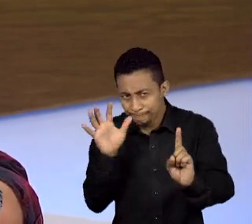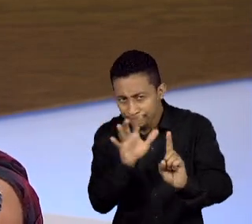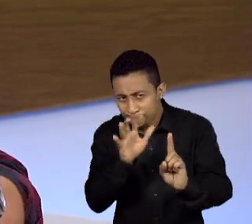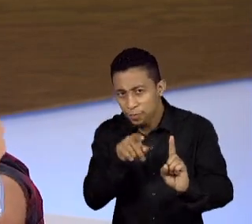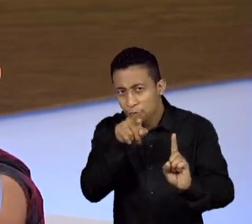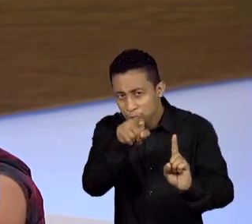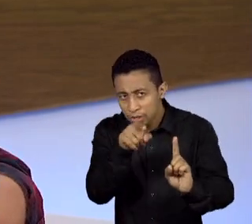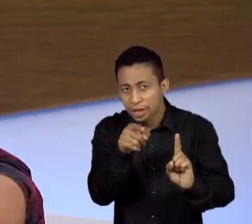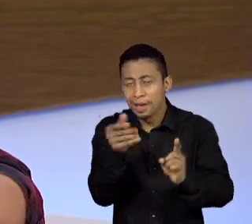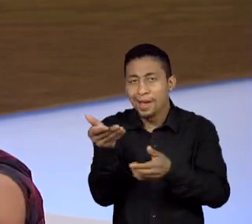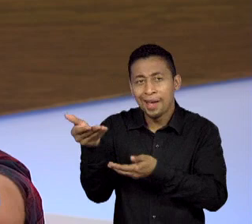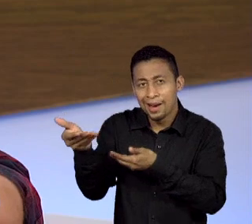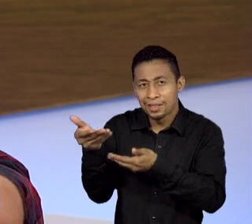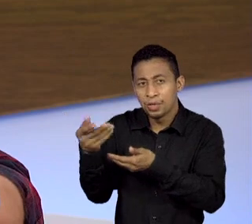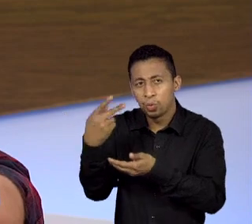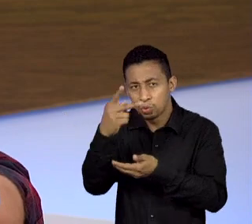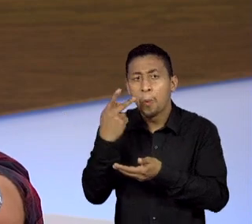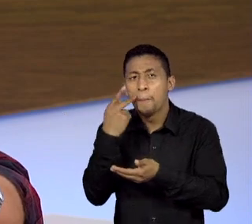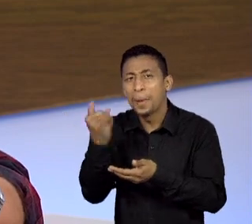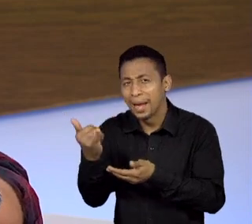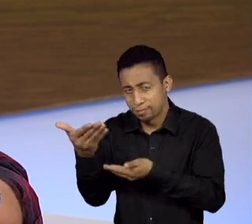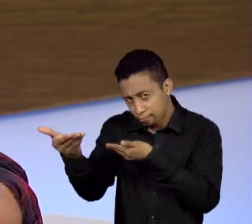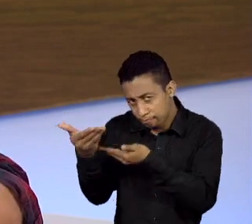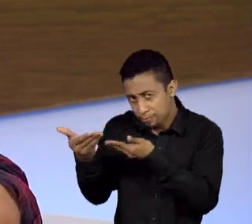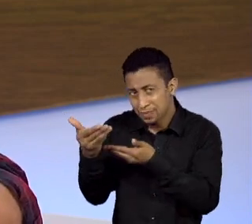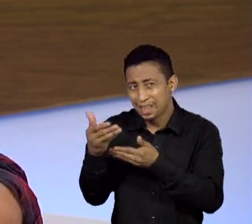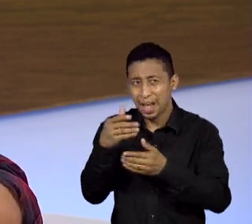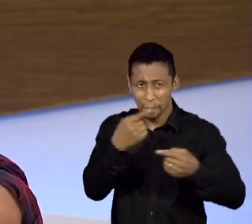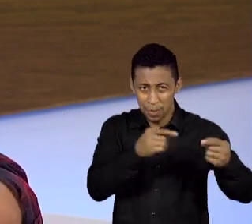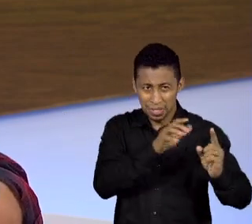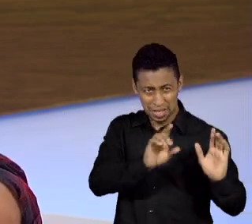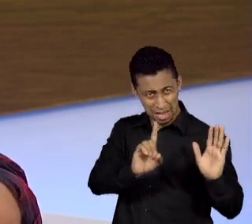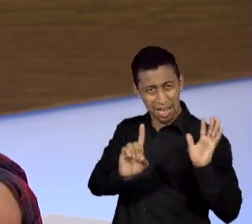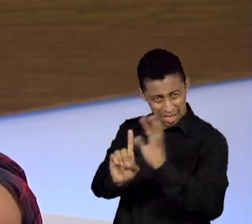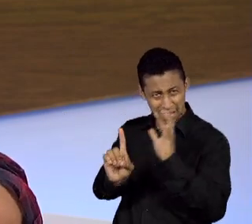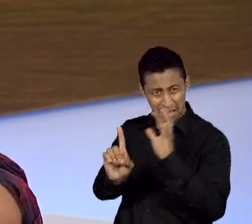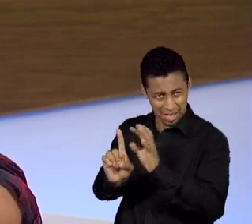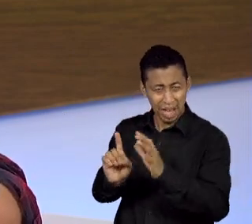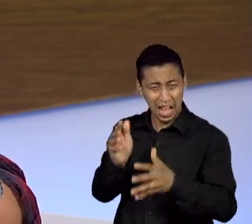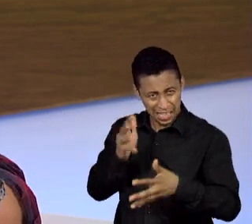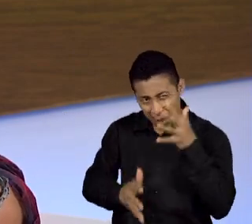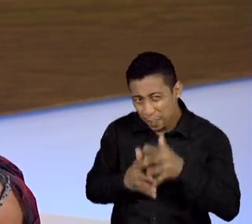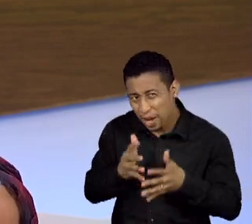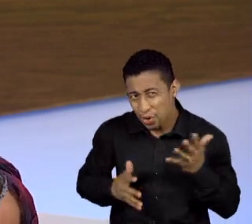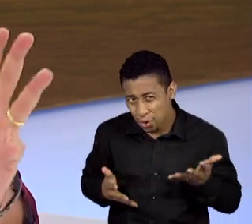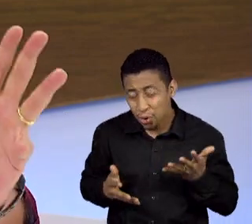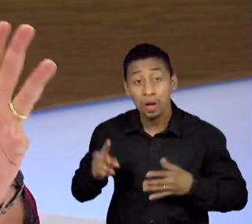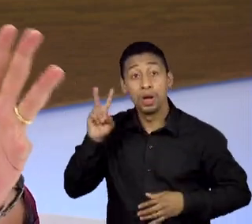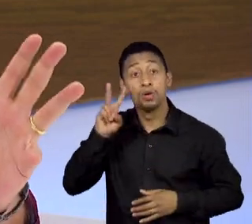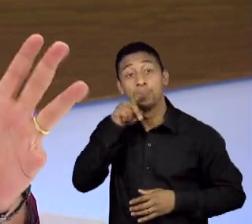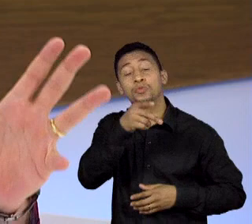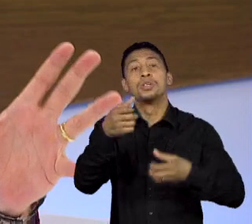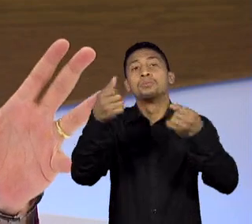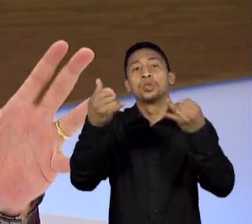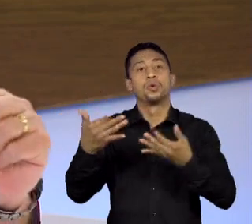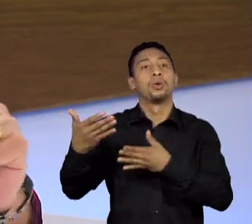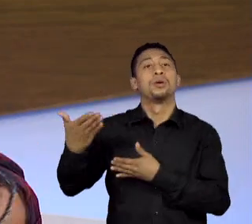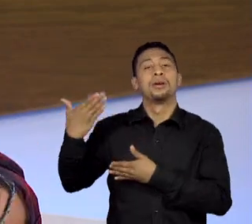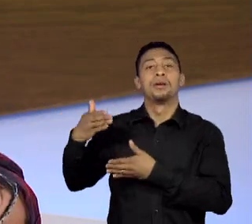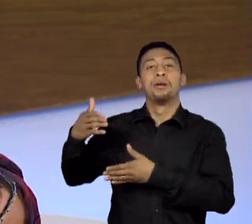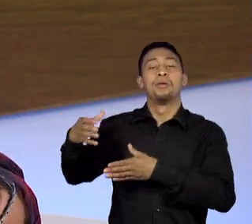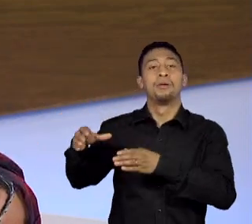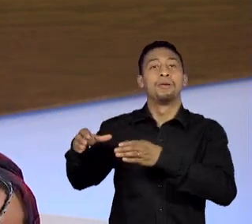seu pai? Eu já li alguma coisa de você falando que na época da ditadura, na sua adolescência, vocês chegaram a ficar 5 anos, 10 anos sem se